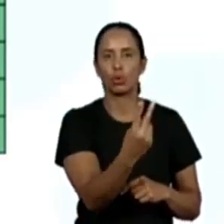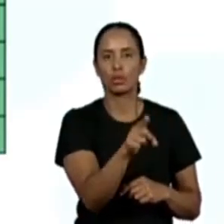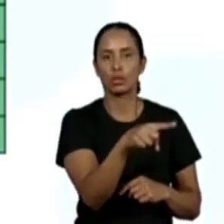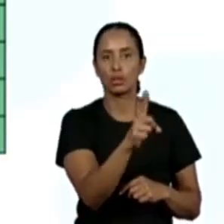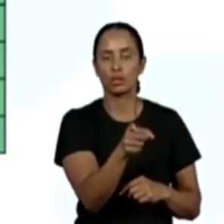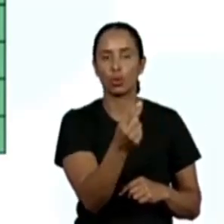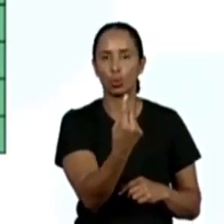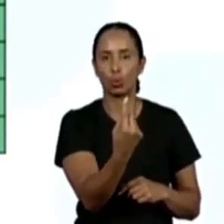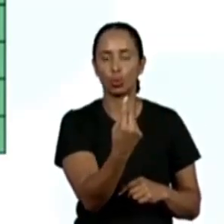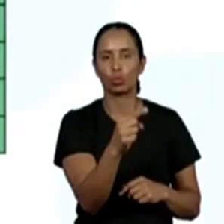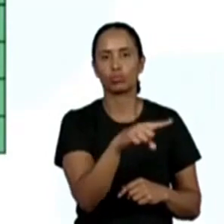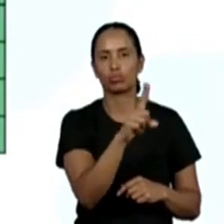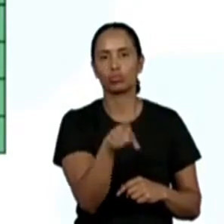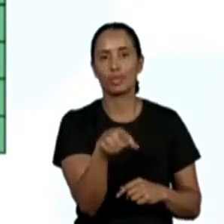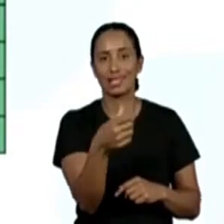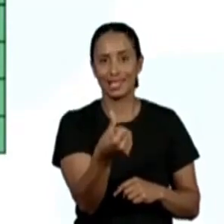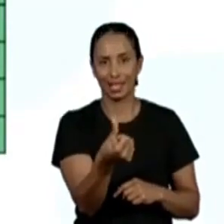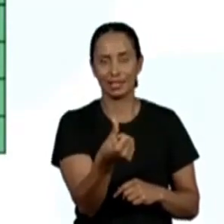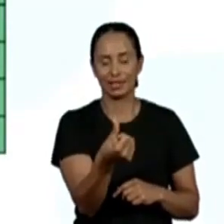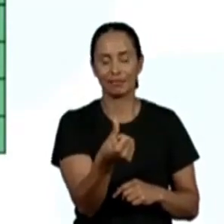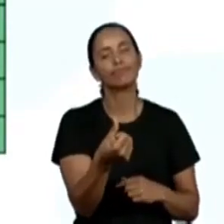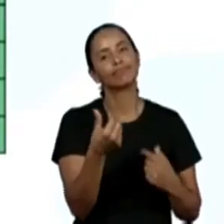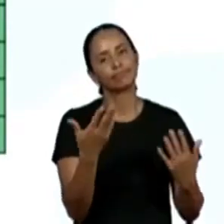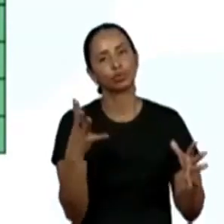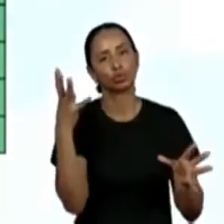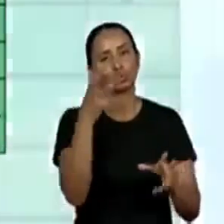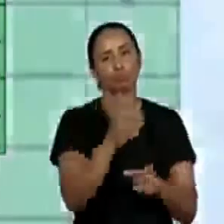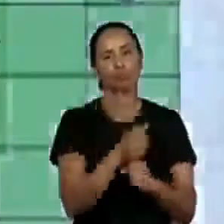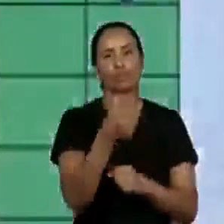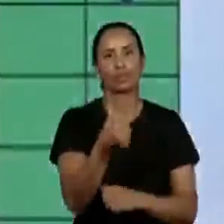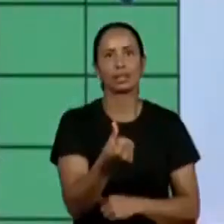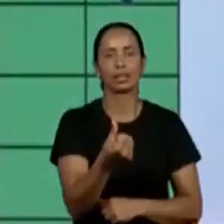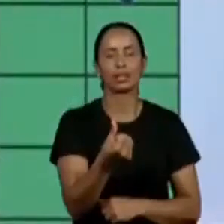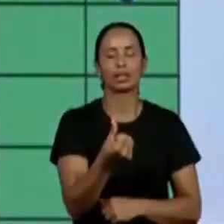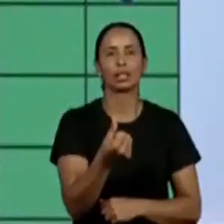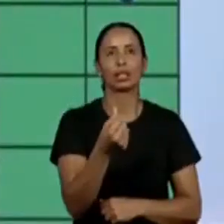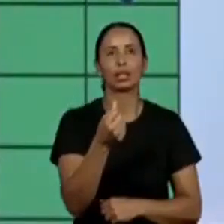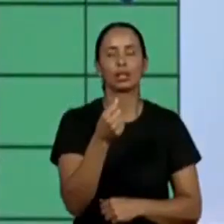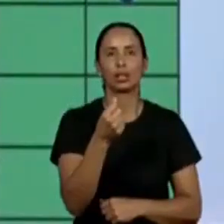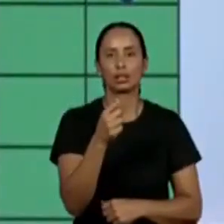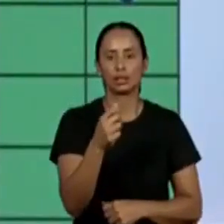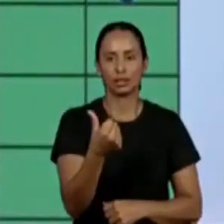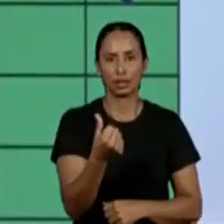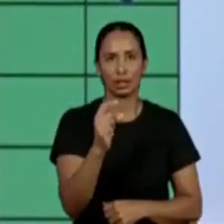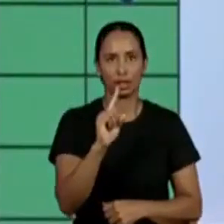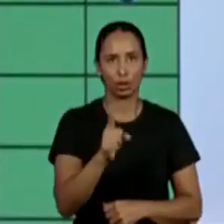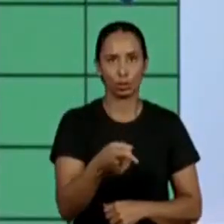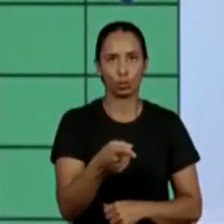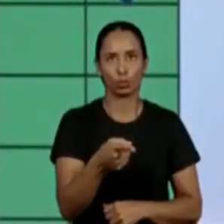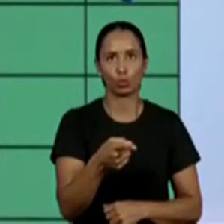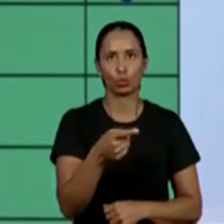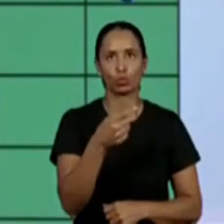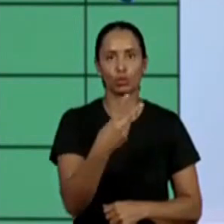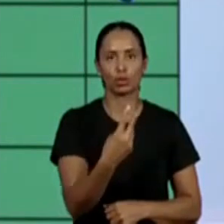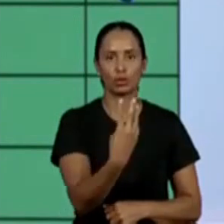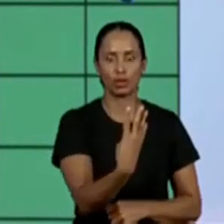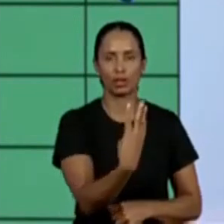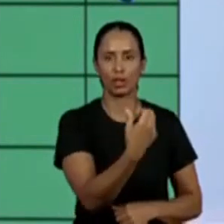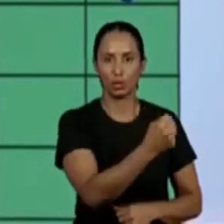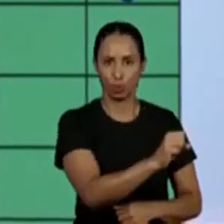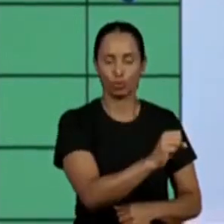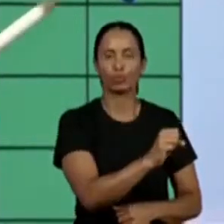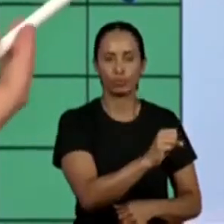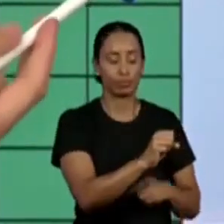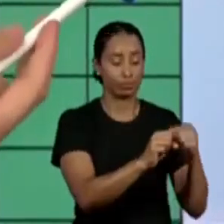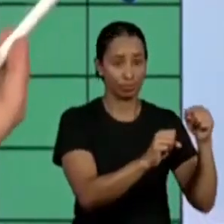e o 6. Então, aí, ó, 61.248. Então eu coloquei do último para frente. Então eu